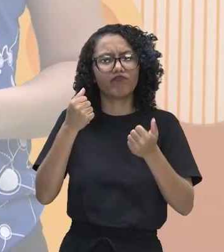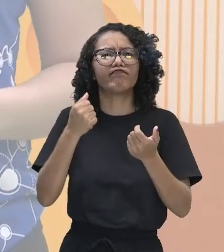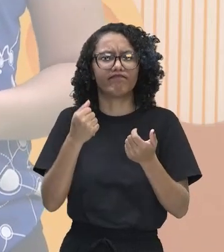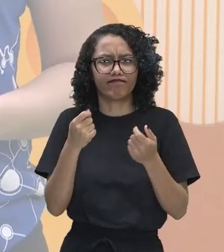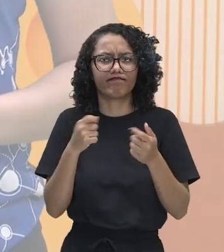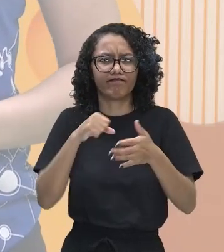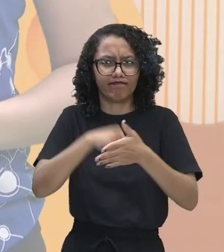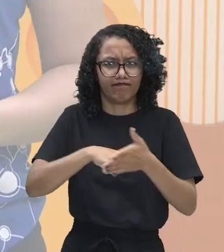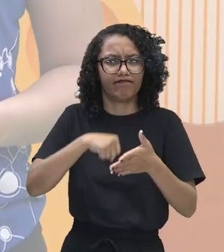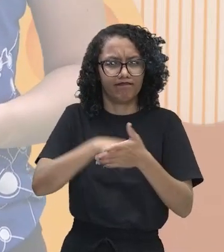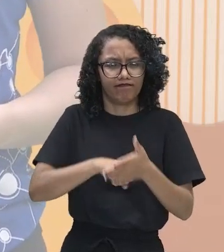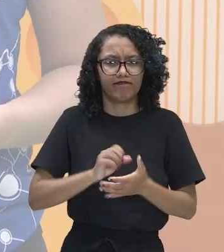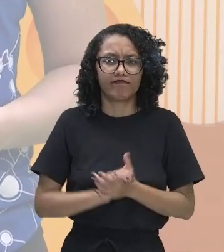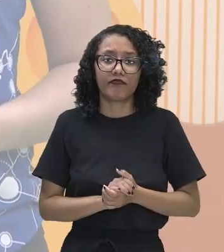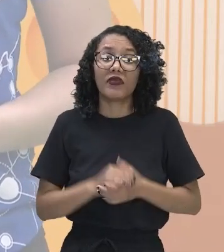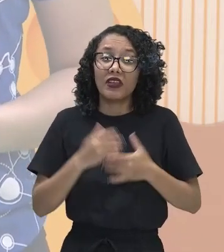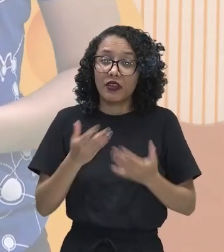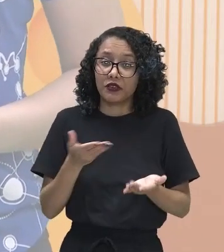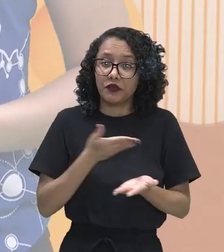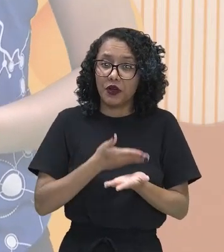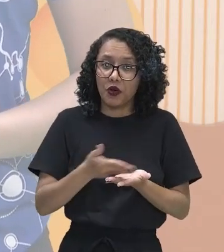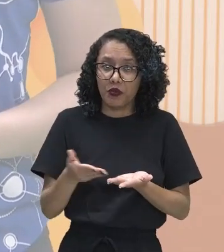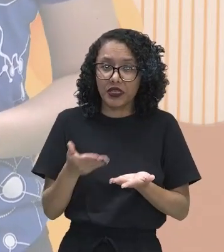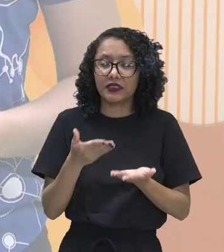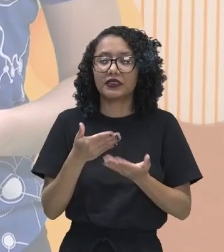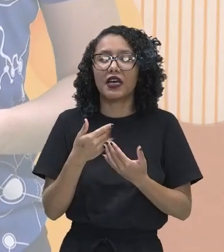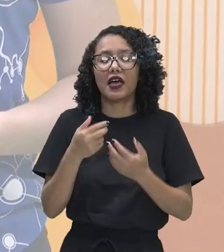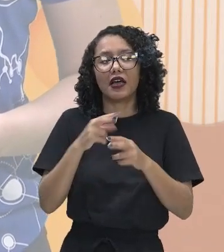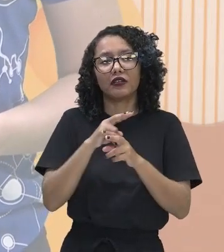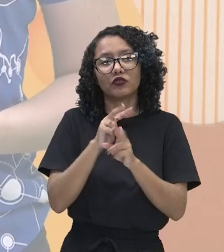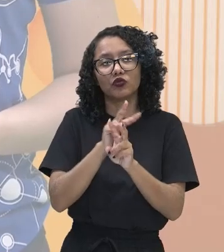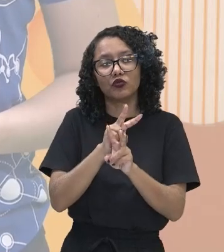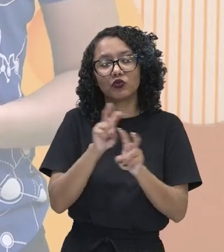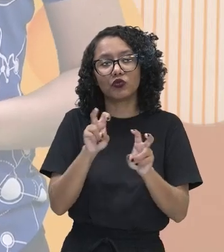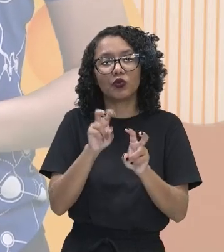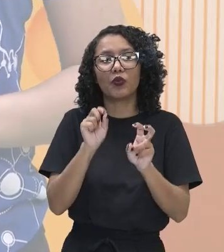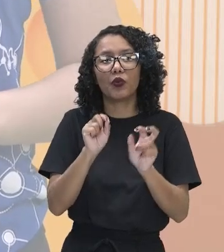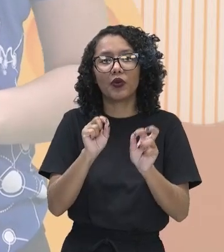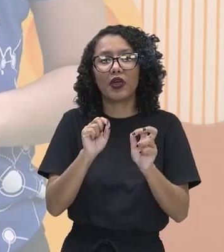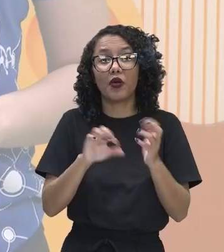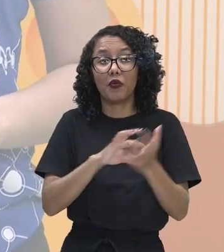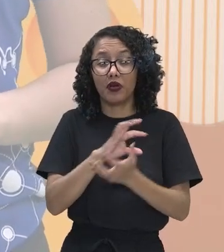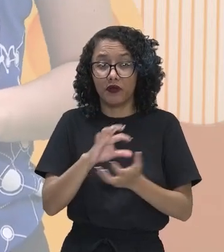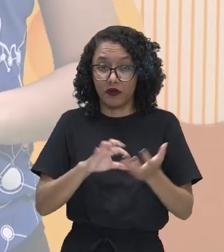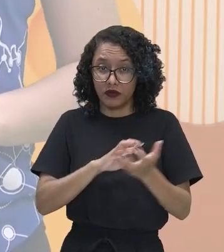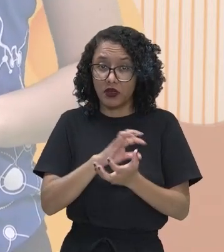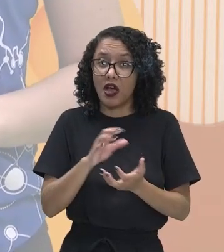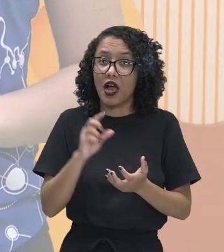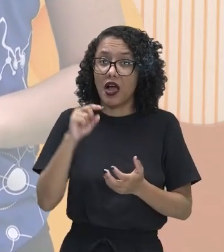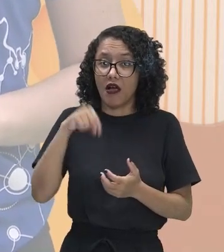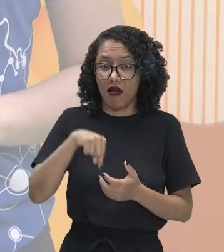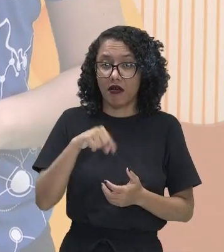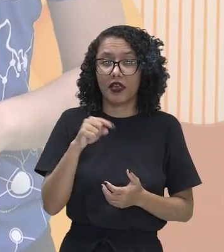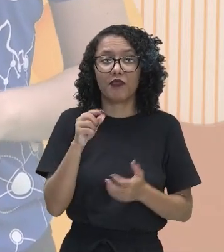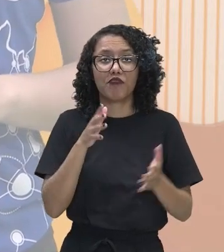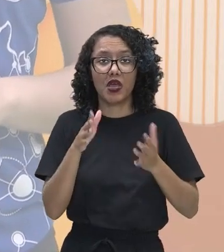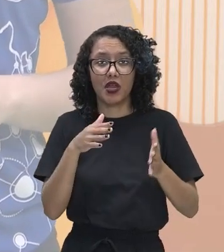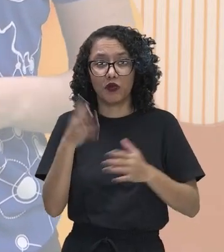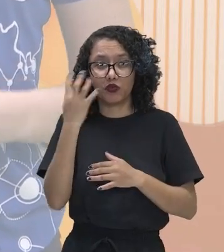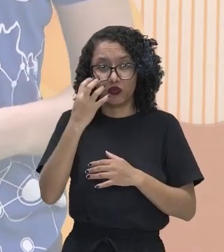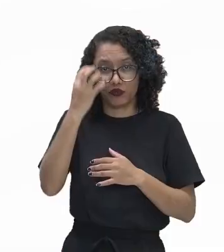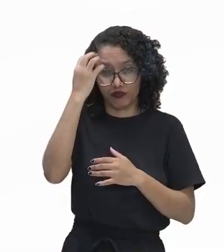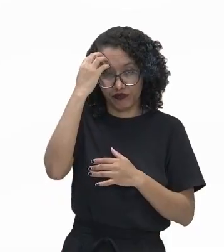falando sobre uma revolta muito importante que ocorreu no Brasil no período regencial. Vamos lá, então, a gente vai ter